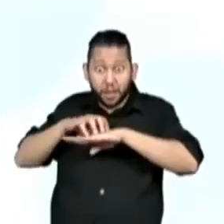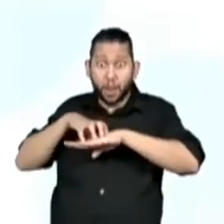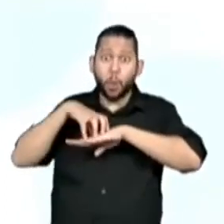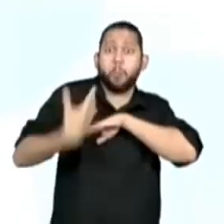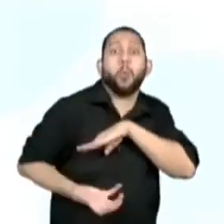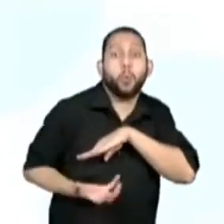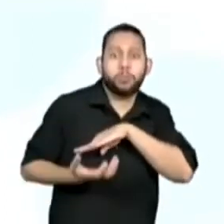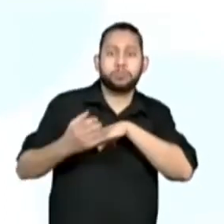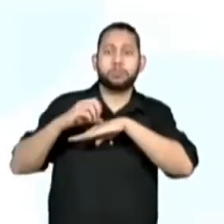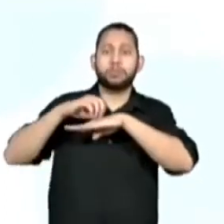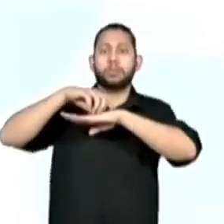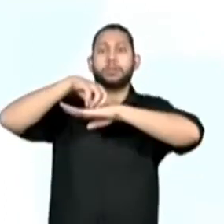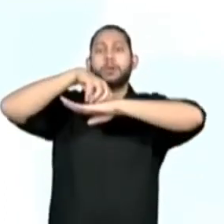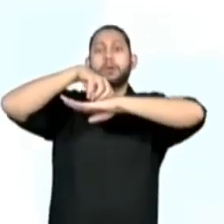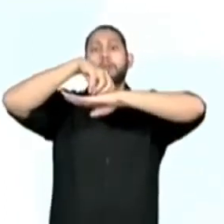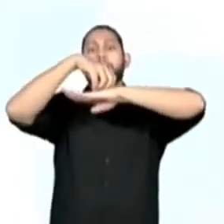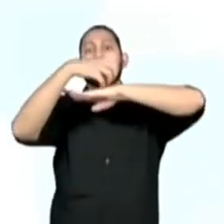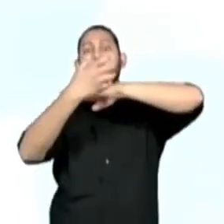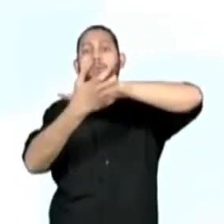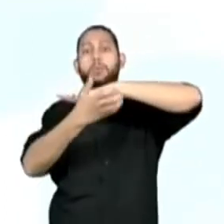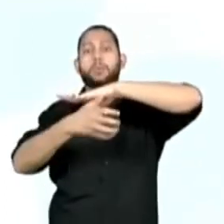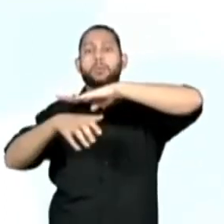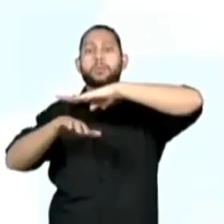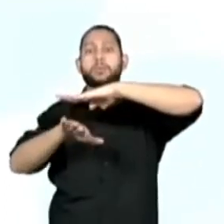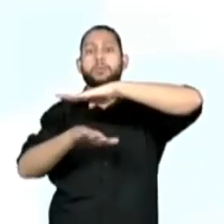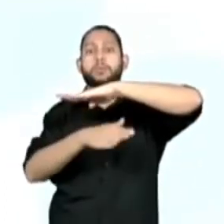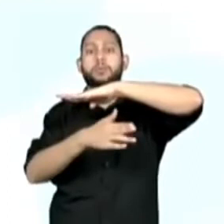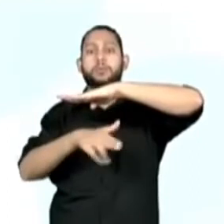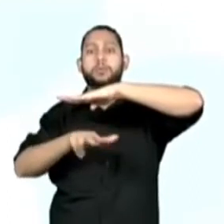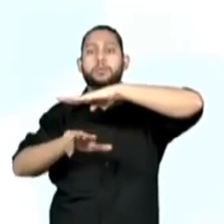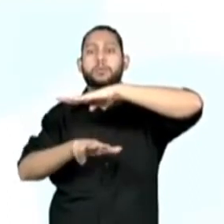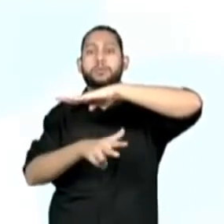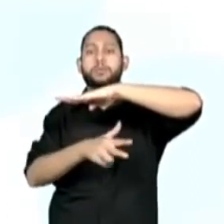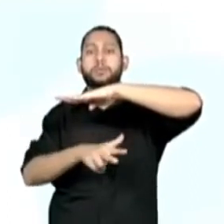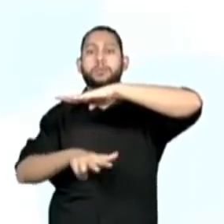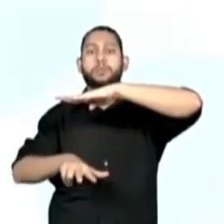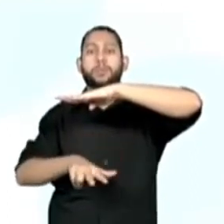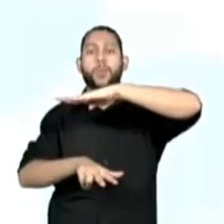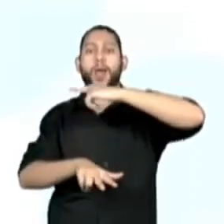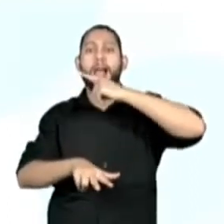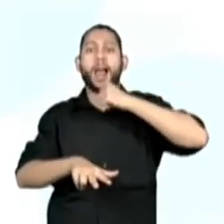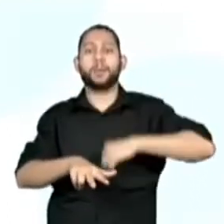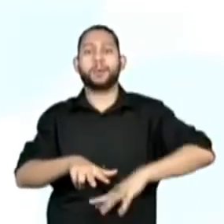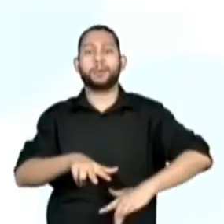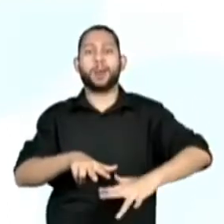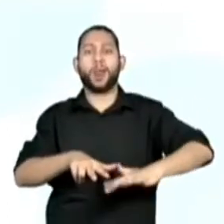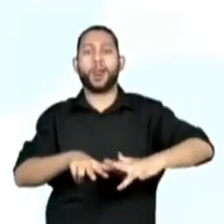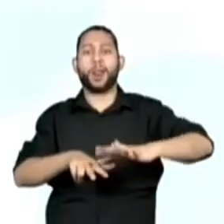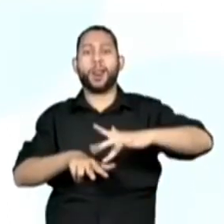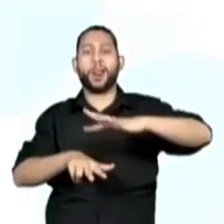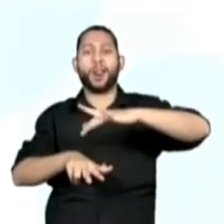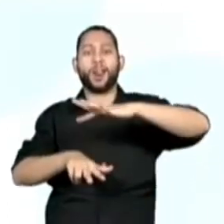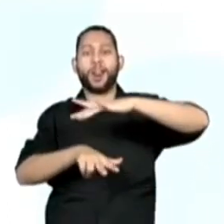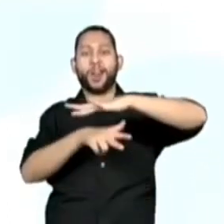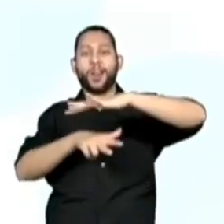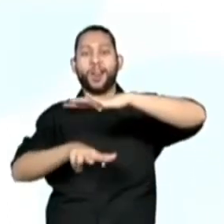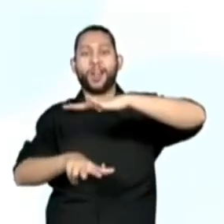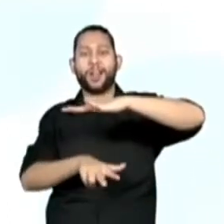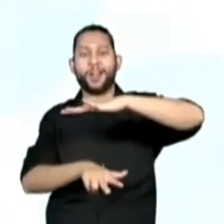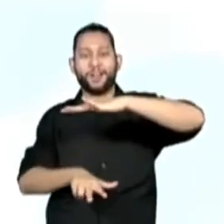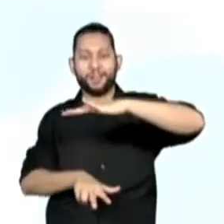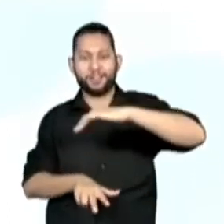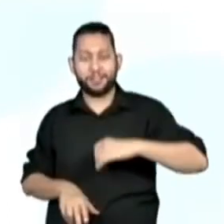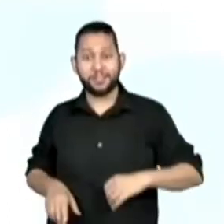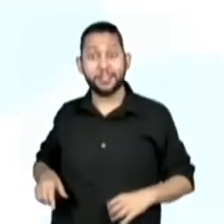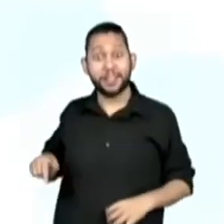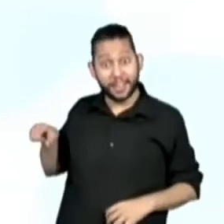água, onde se acabou afogando miseravelmente. Vendo isso, os 7